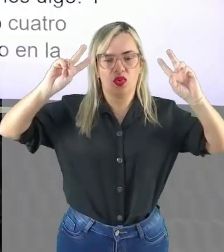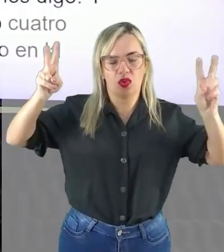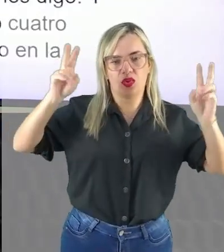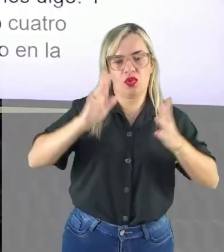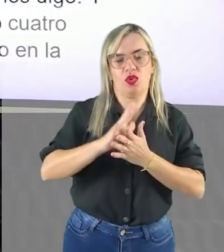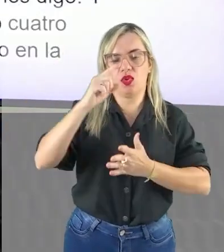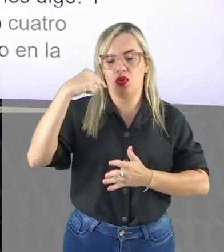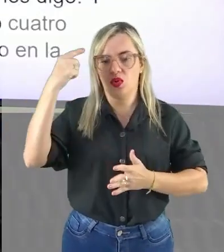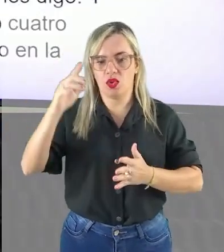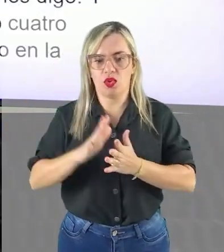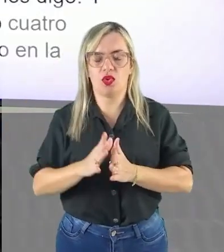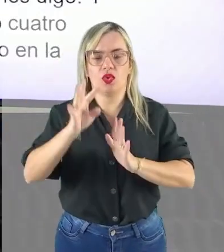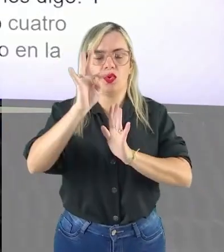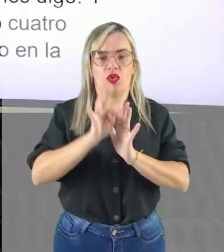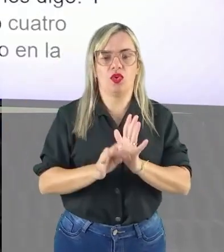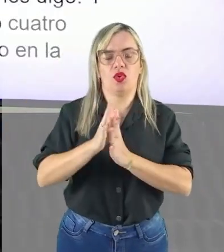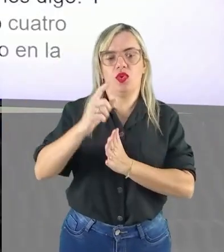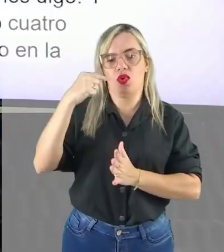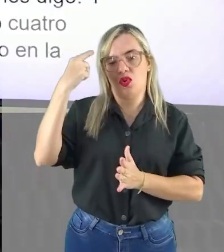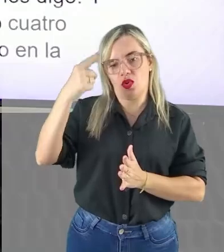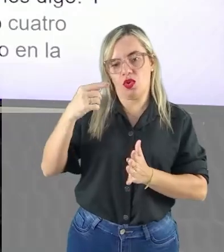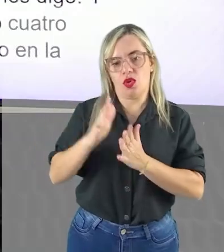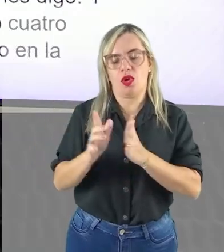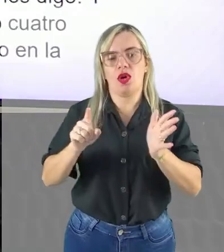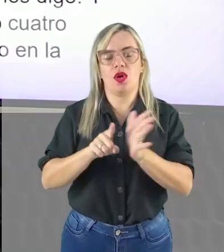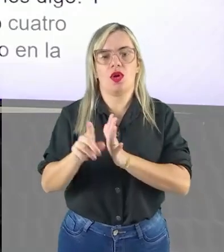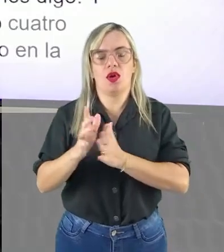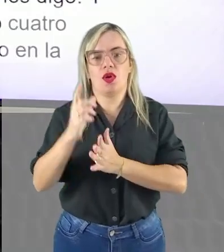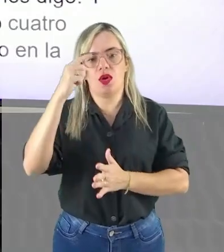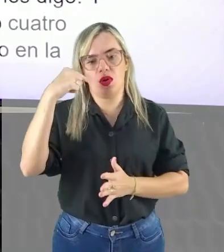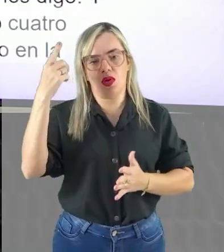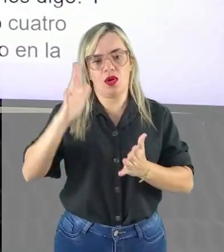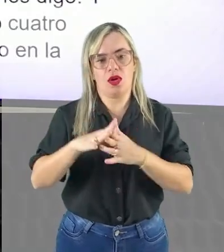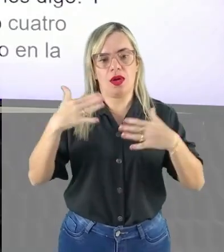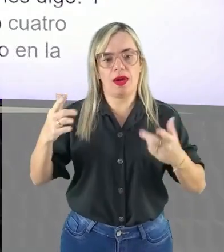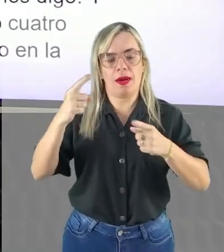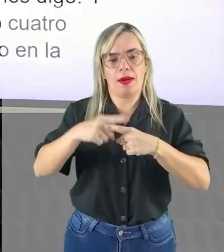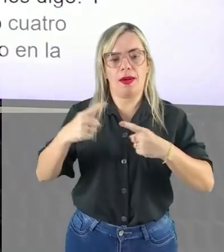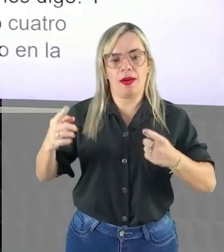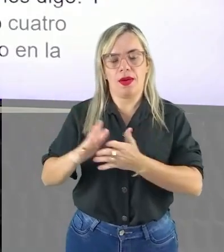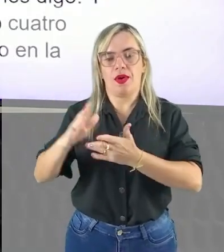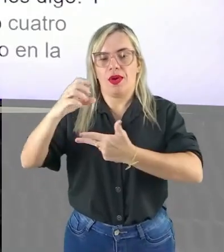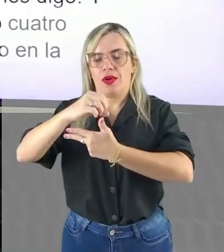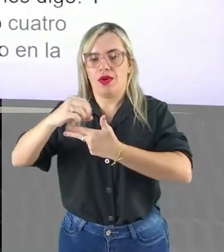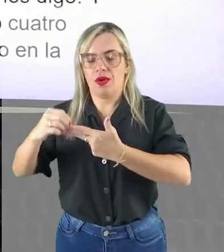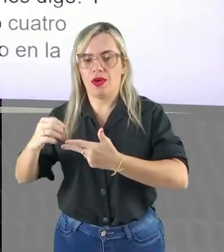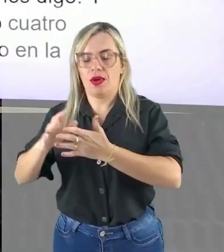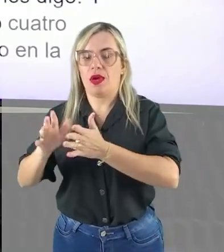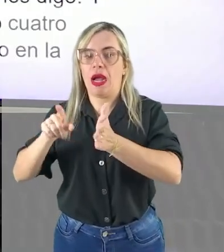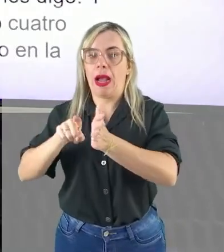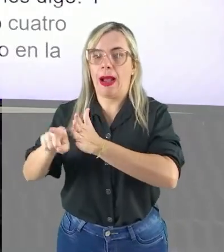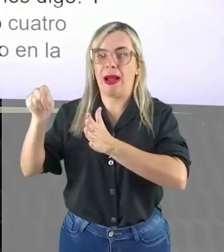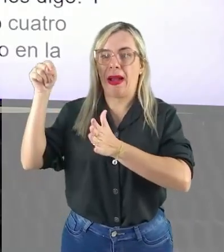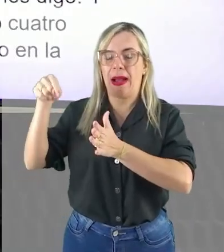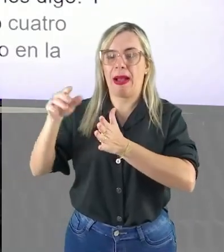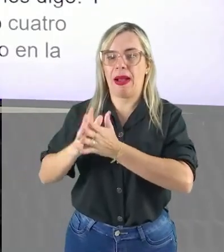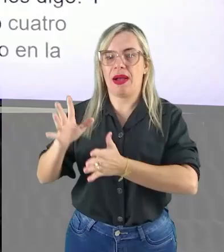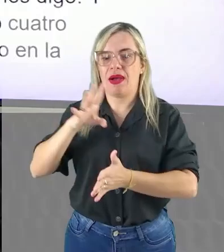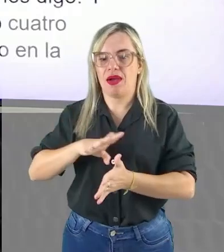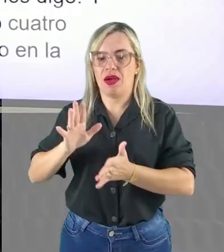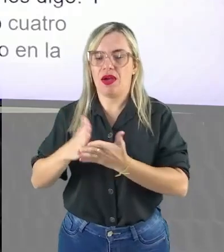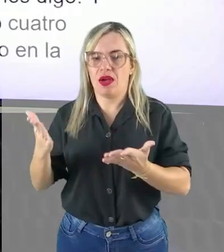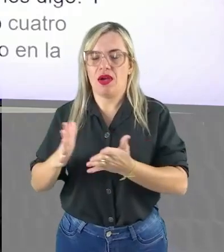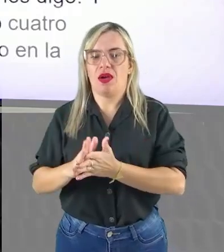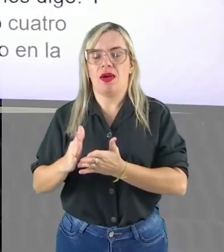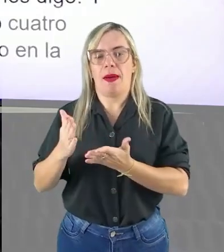o texto em espanhol e as questões em espanhol. No caso do Enem, as questões elas são em português. Ou seja, se são em português, é mais fácil tu começar pelo